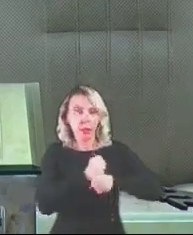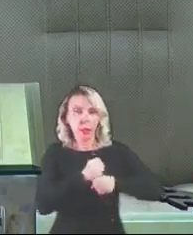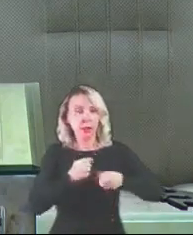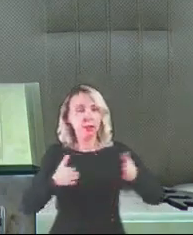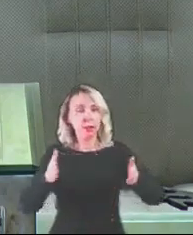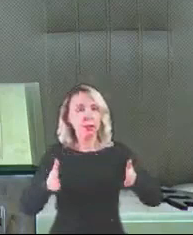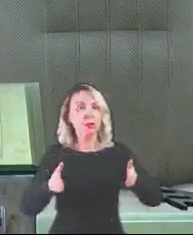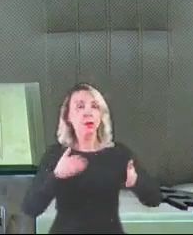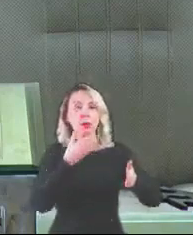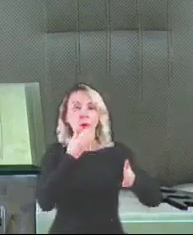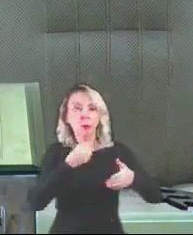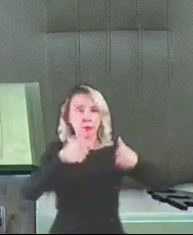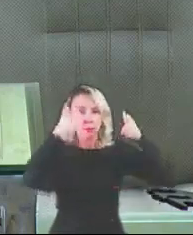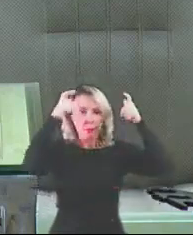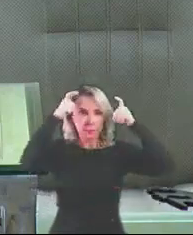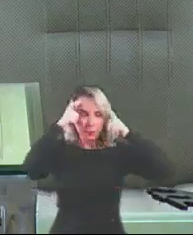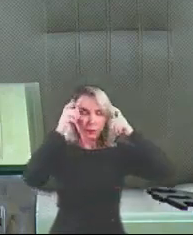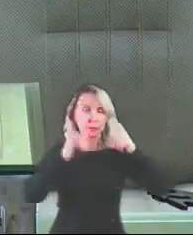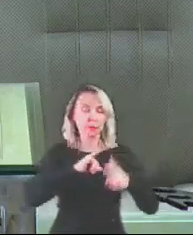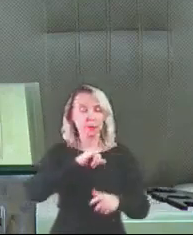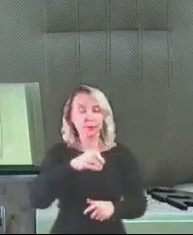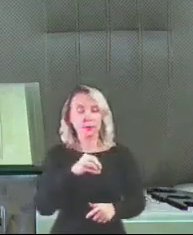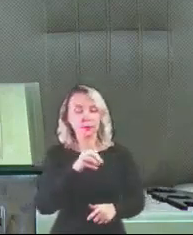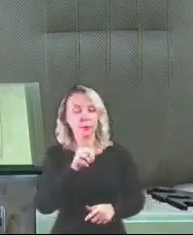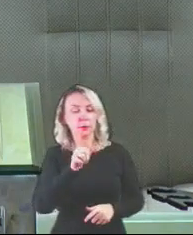rei de Judá, do Reino do Sul.